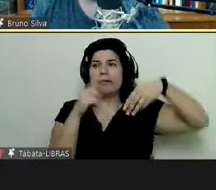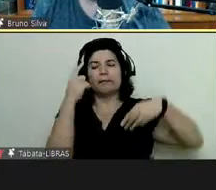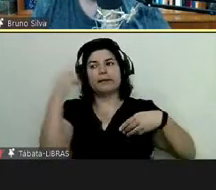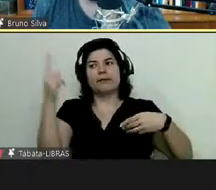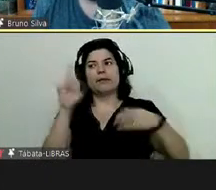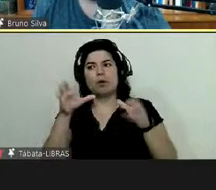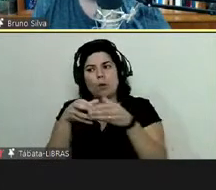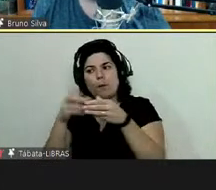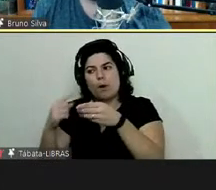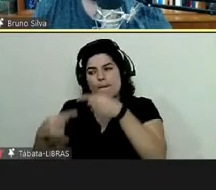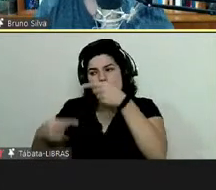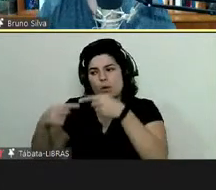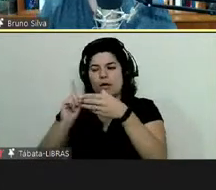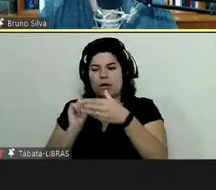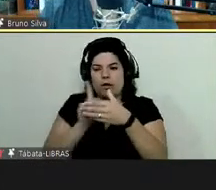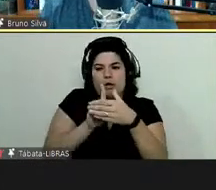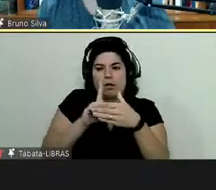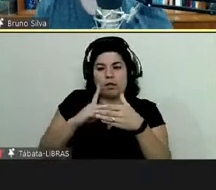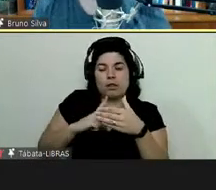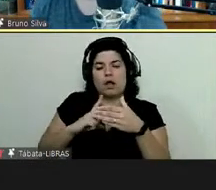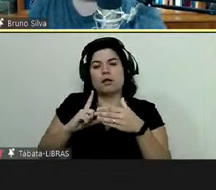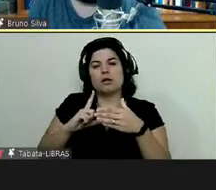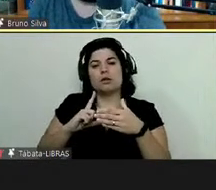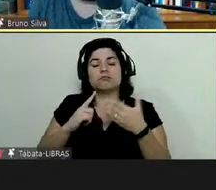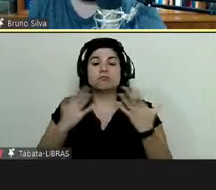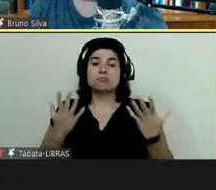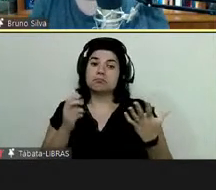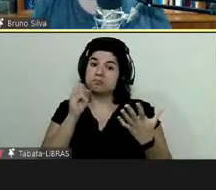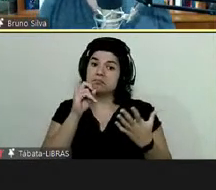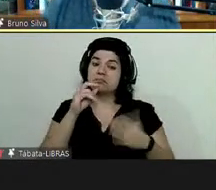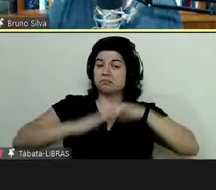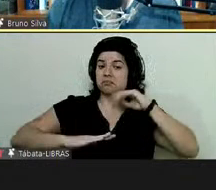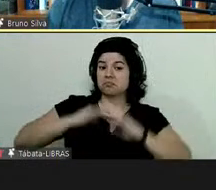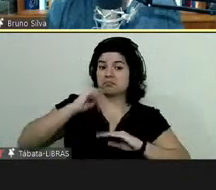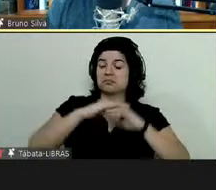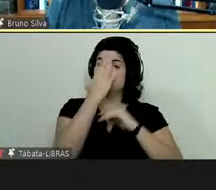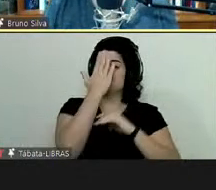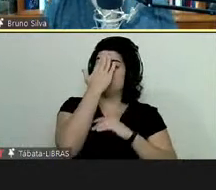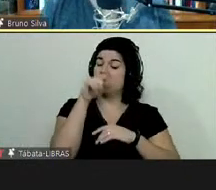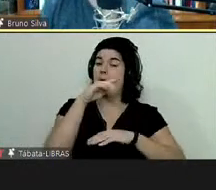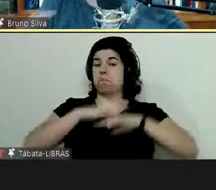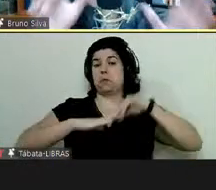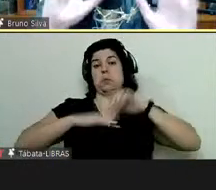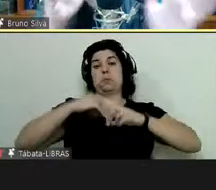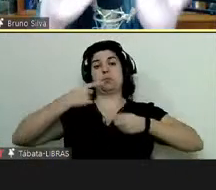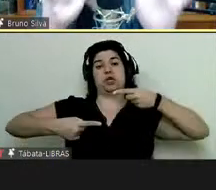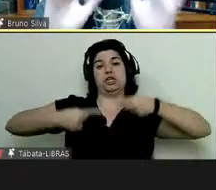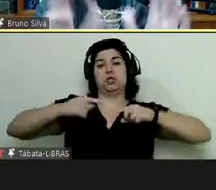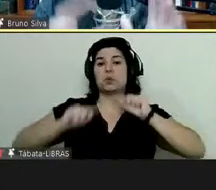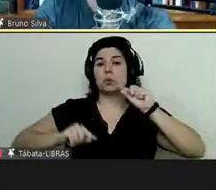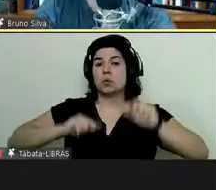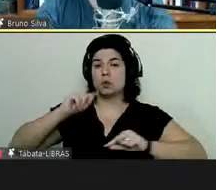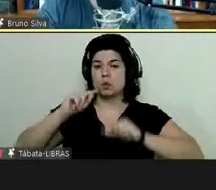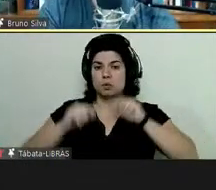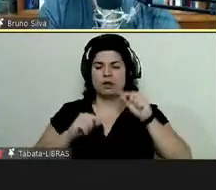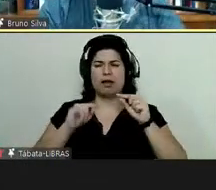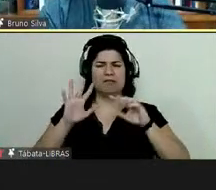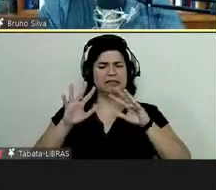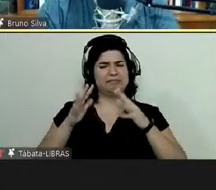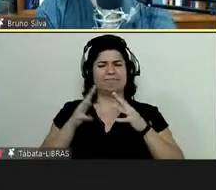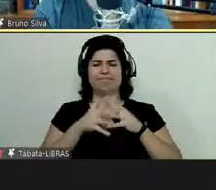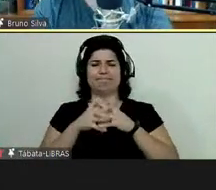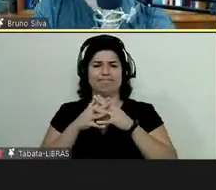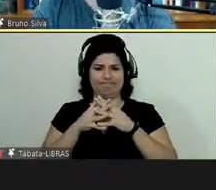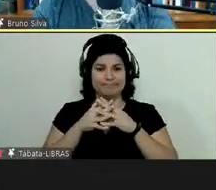filiados a um determinado partido político né se eles são técnicos vocês são políticos vamos dizer assim a gente fica muito nessa divisão